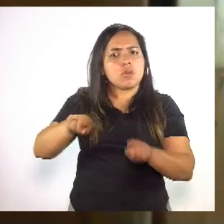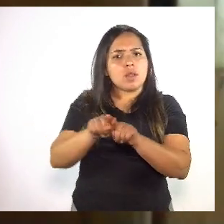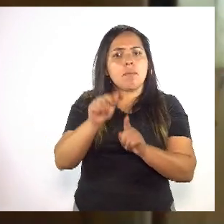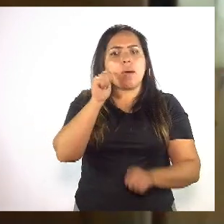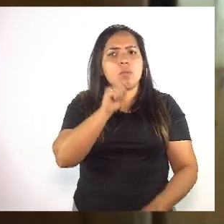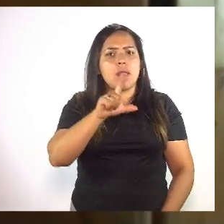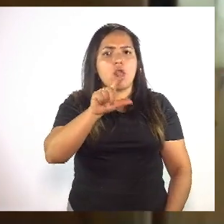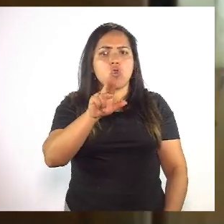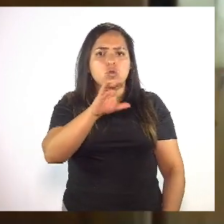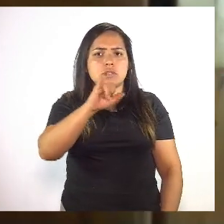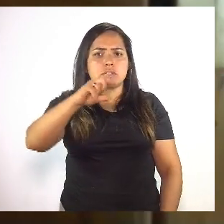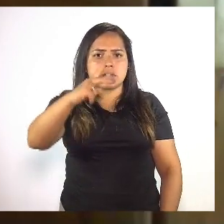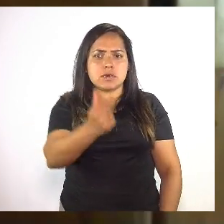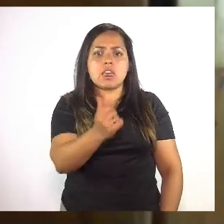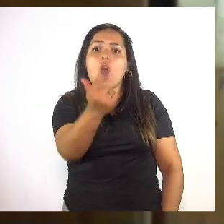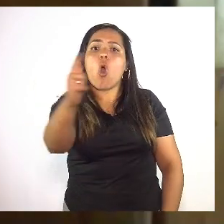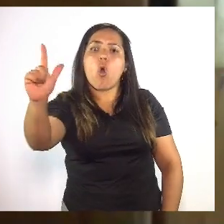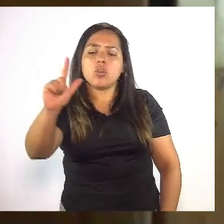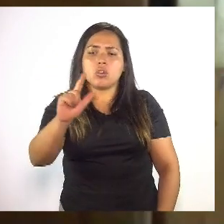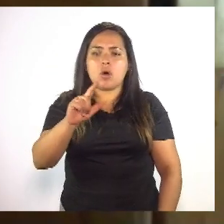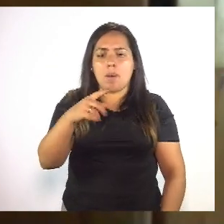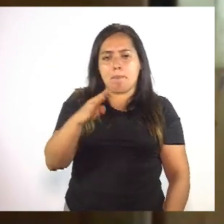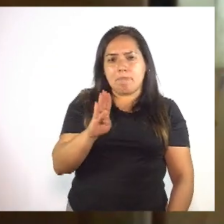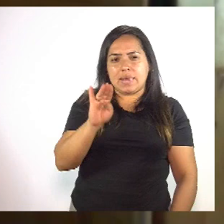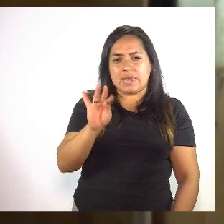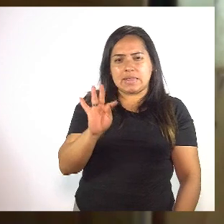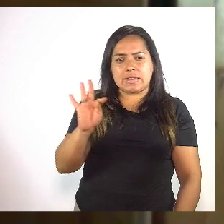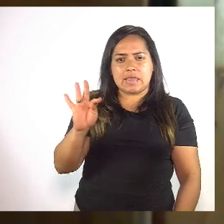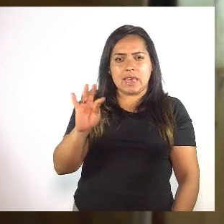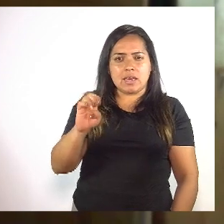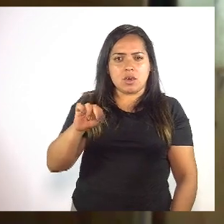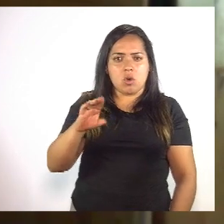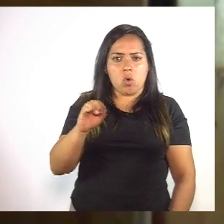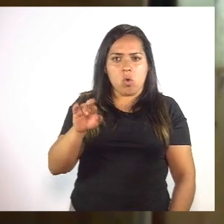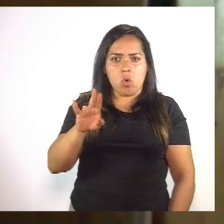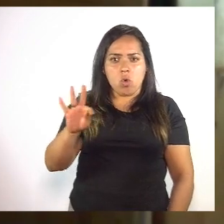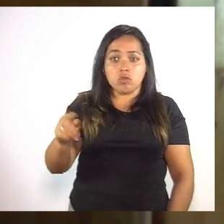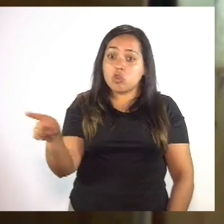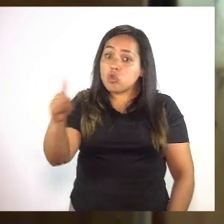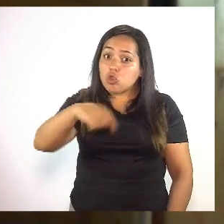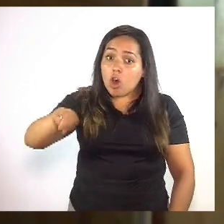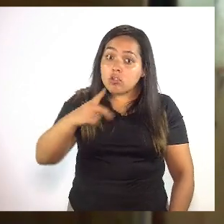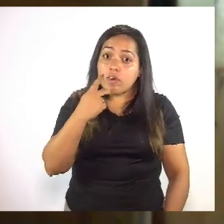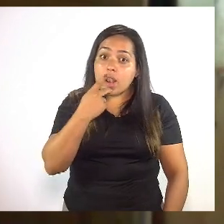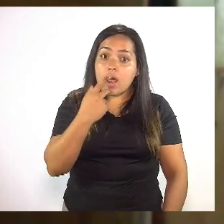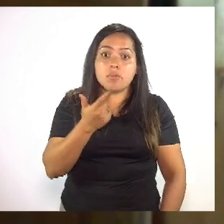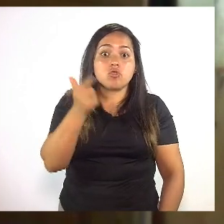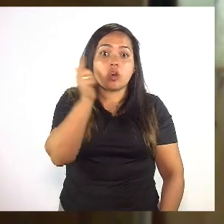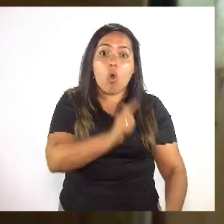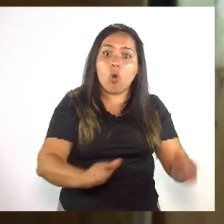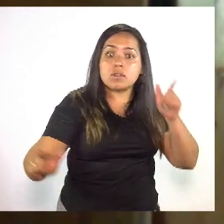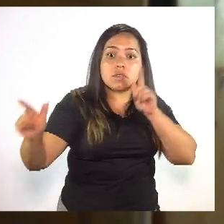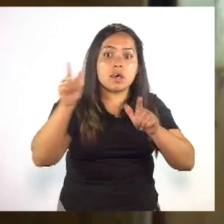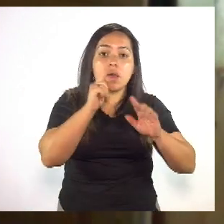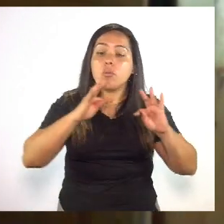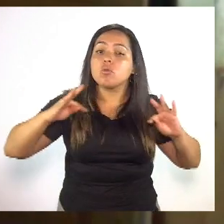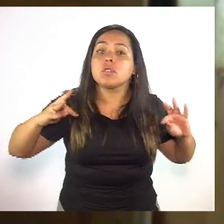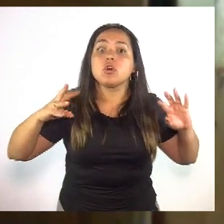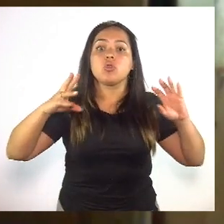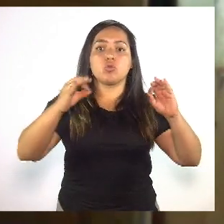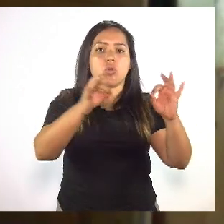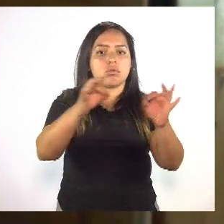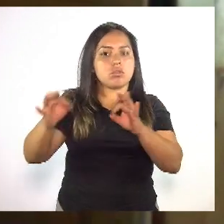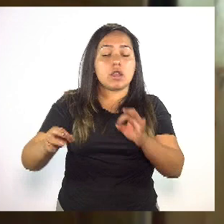de memória, entramos numa ação direta de inconstitucionalidade e ganhamos em todas as instâncias, que não